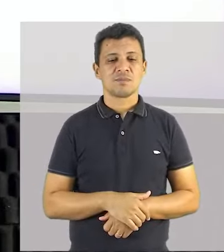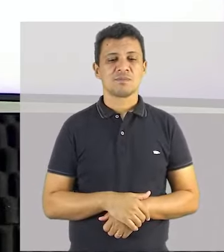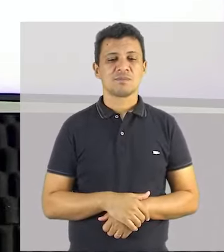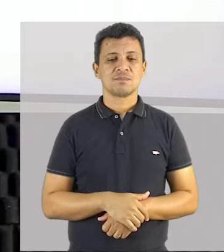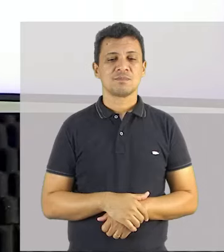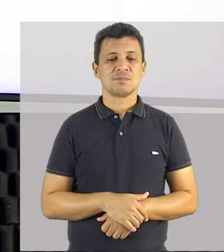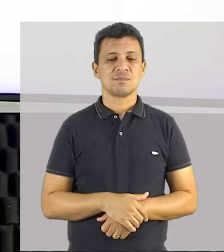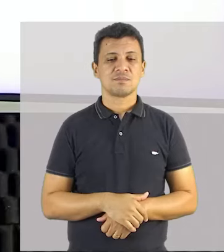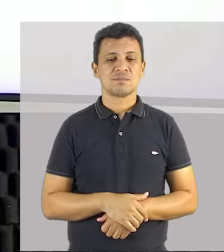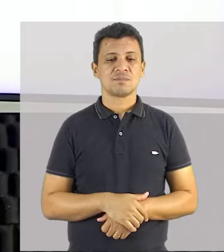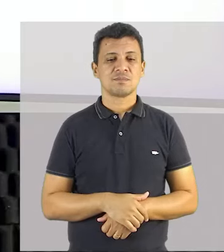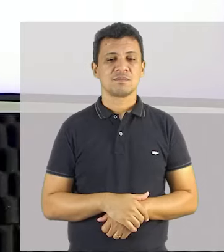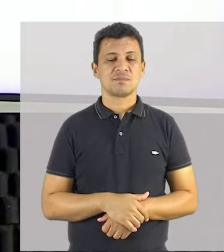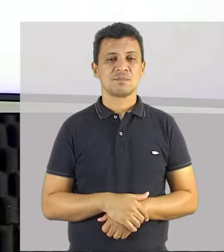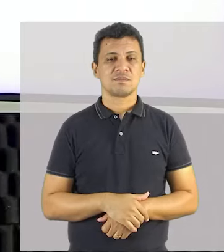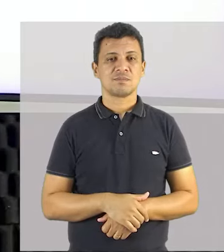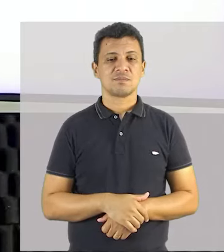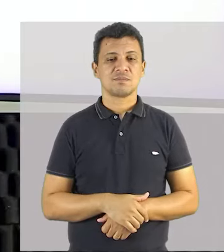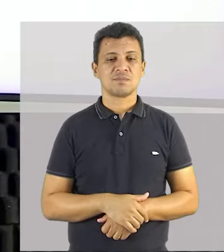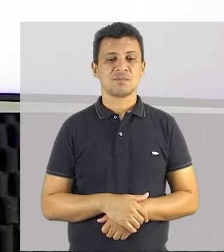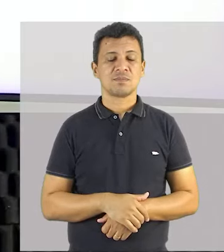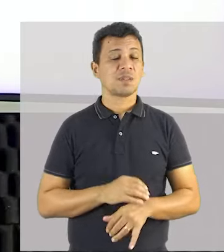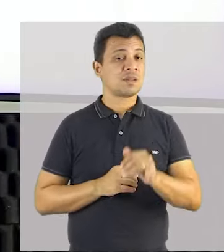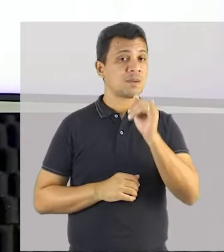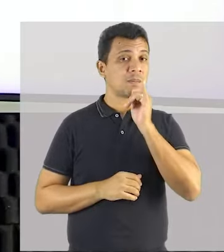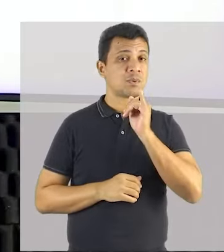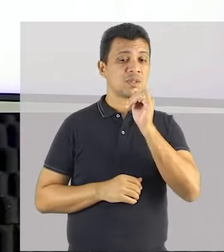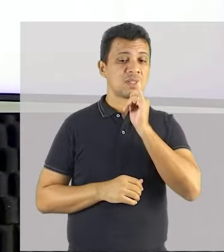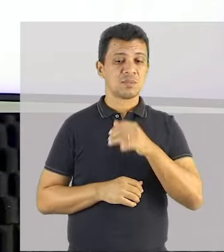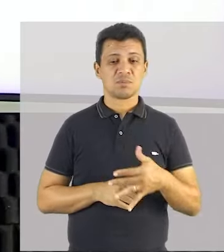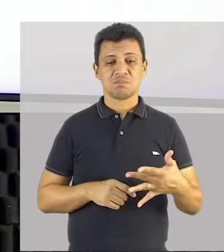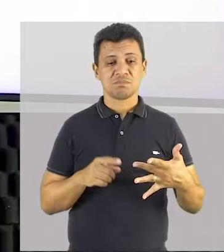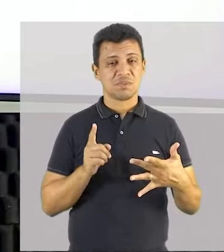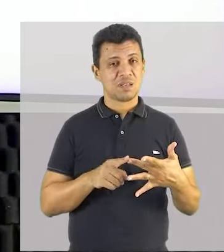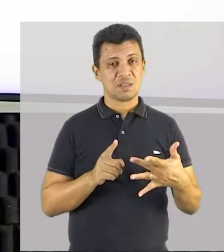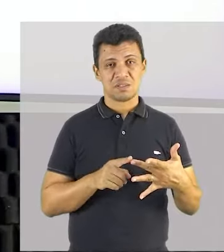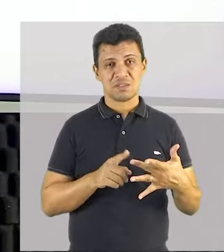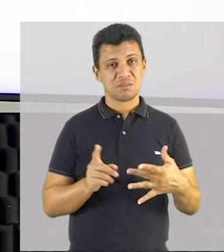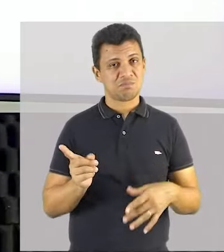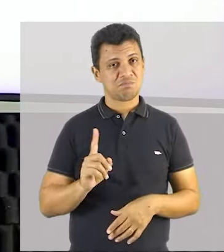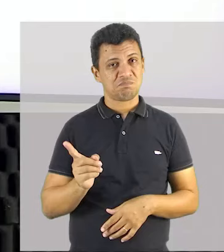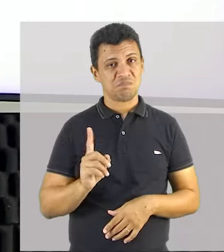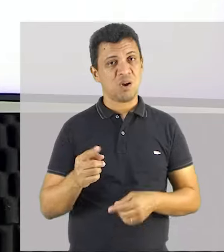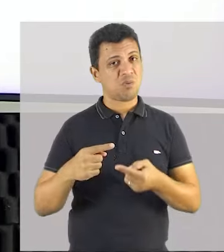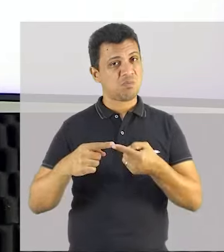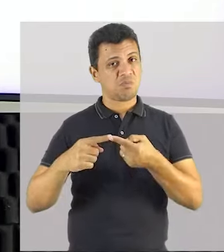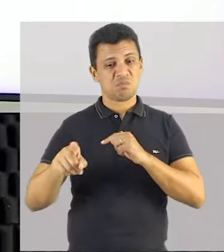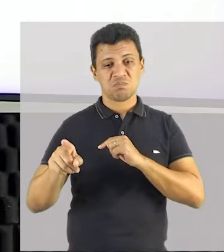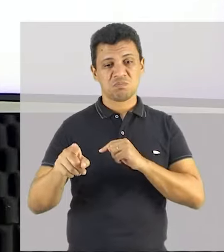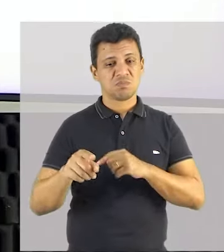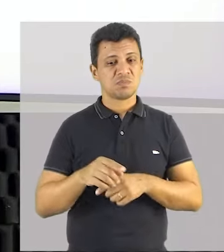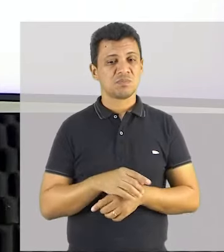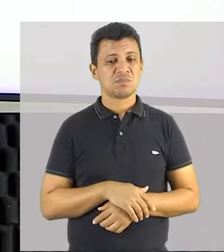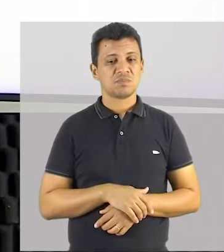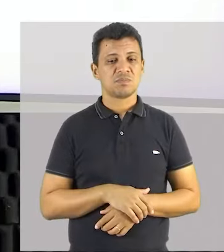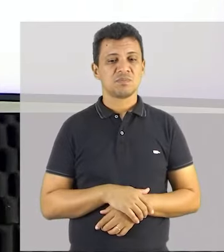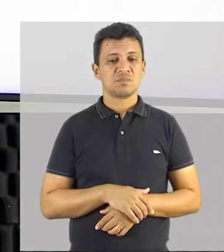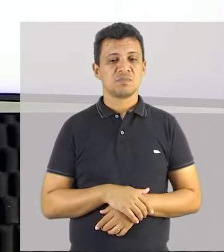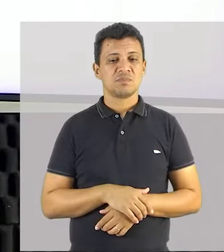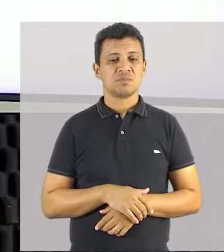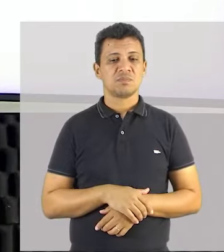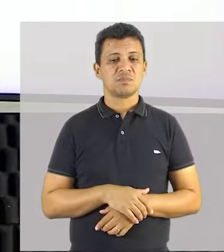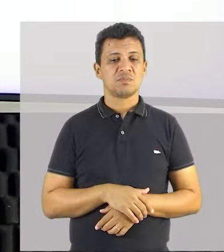né Eh por exemplo a tuberculose já não não procede como eu falei